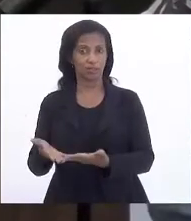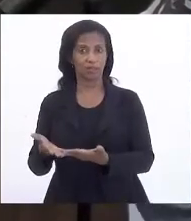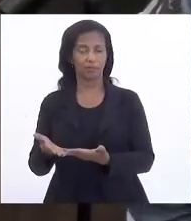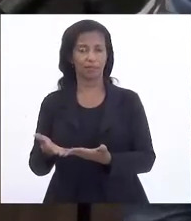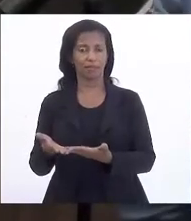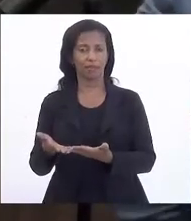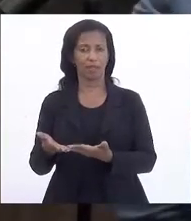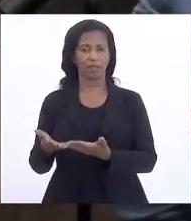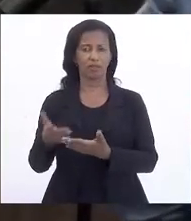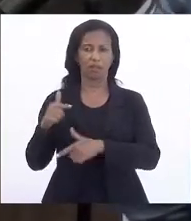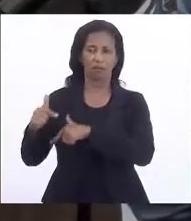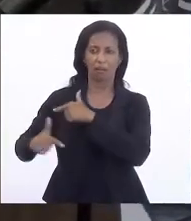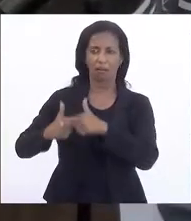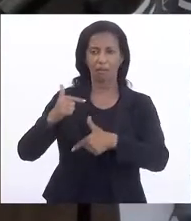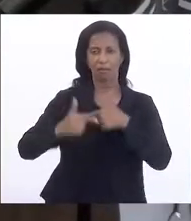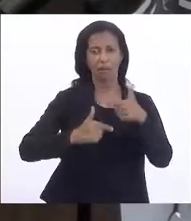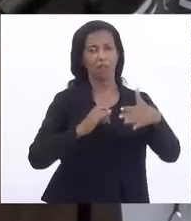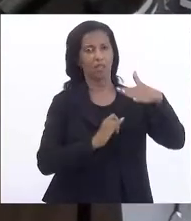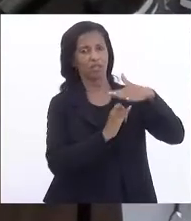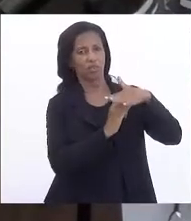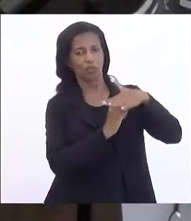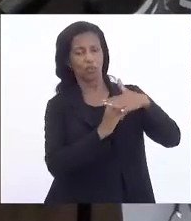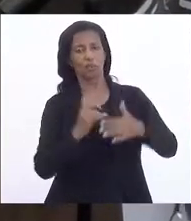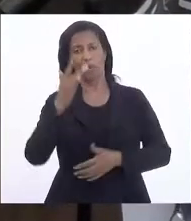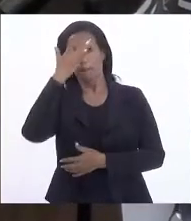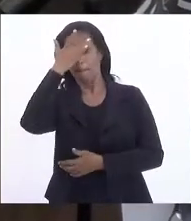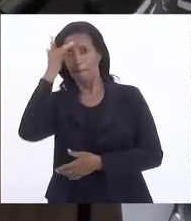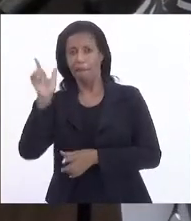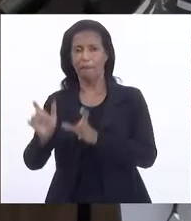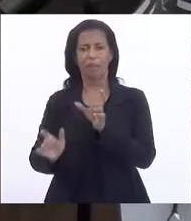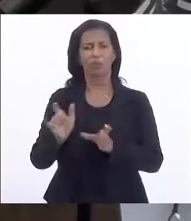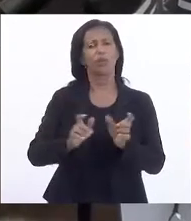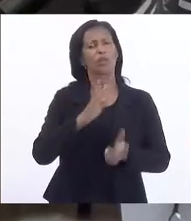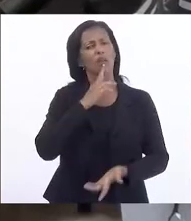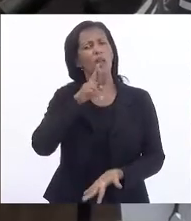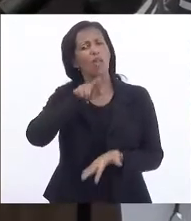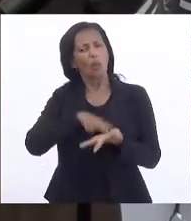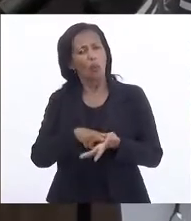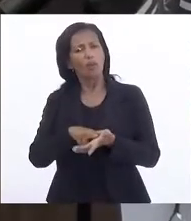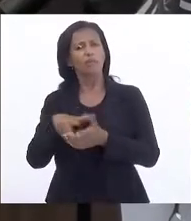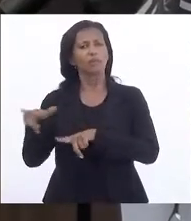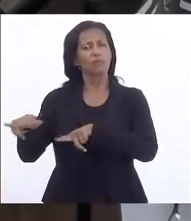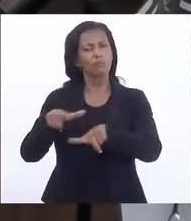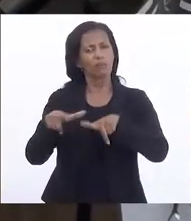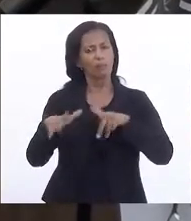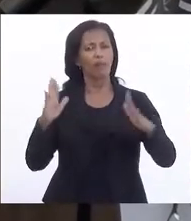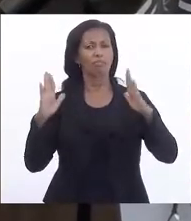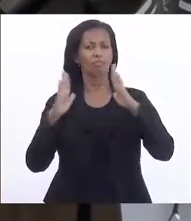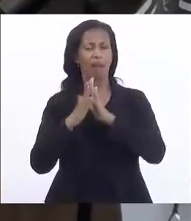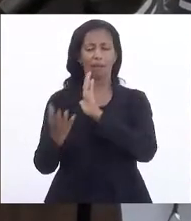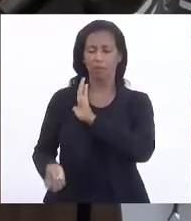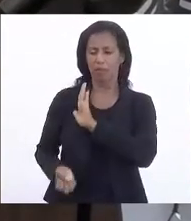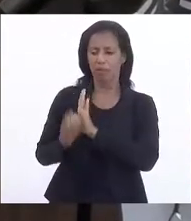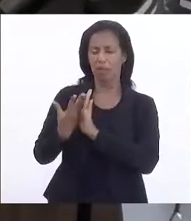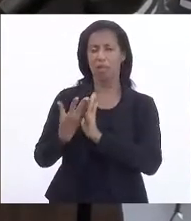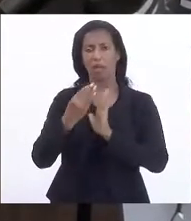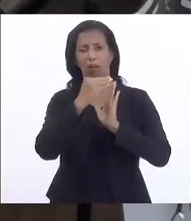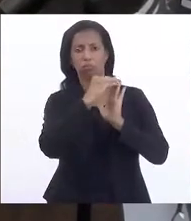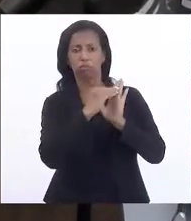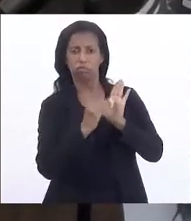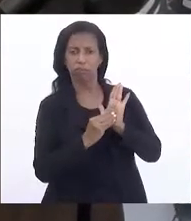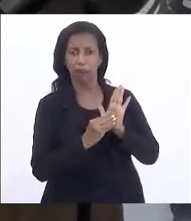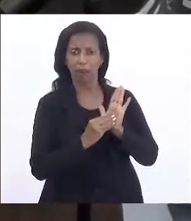cooperação entre instituições e pessoas então reconhecer o trabalho da casa fluminense que cria uma agenda